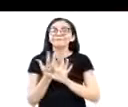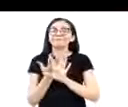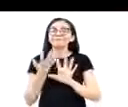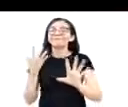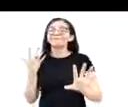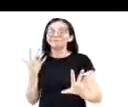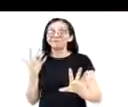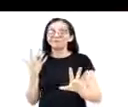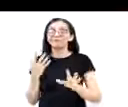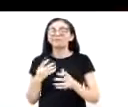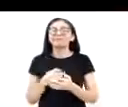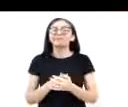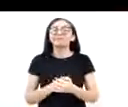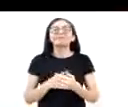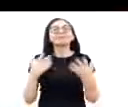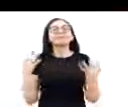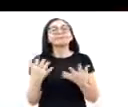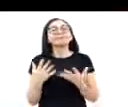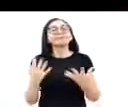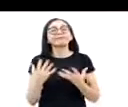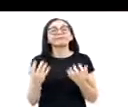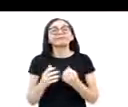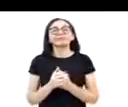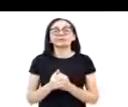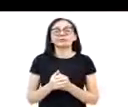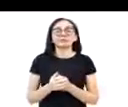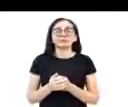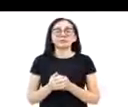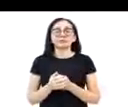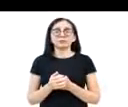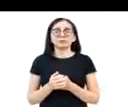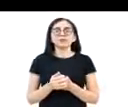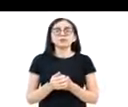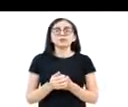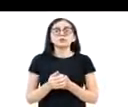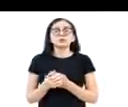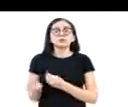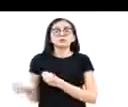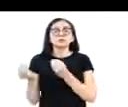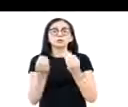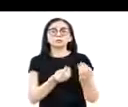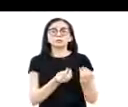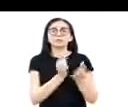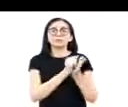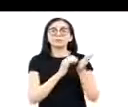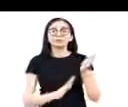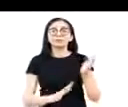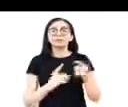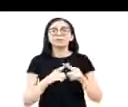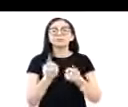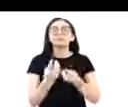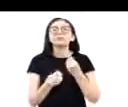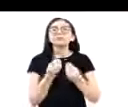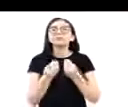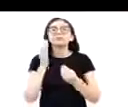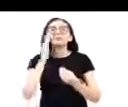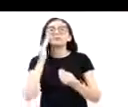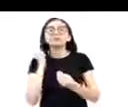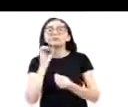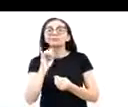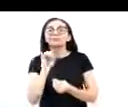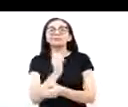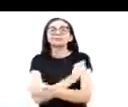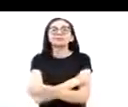Nós passamos a produzir e não recebermos a devolutiva dessa produção. E